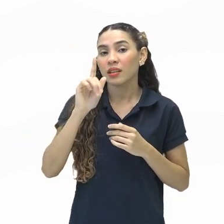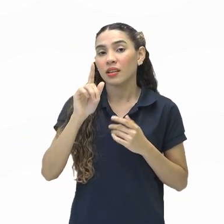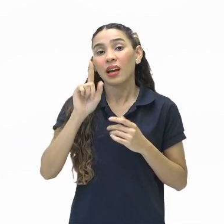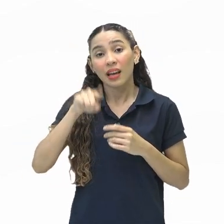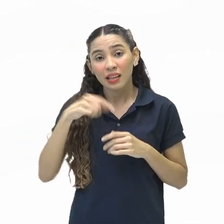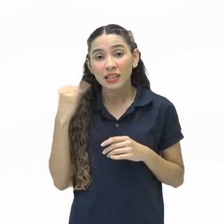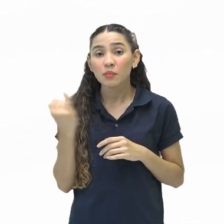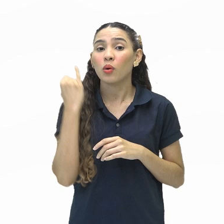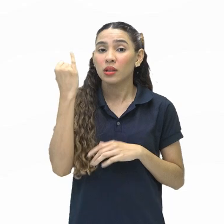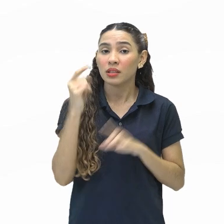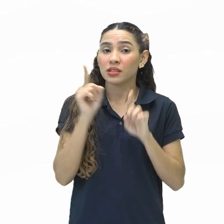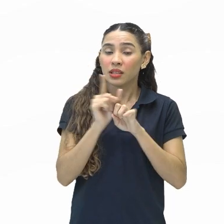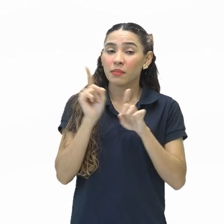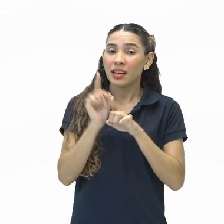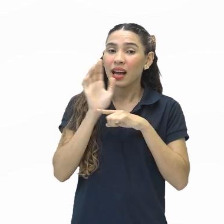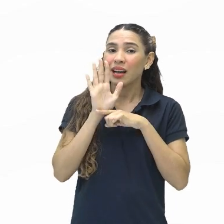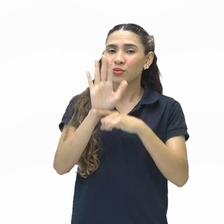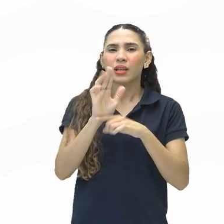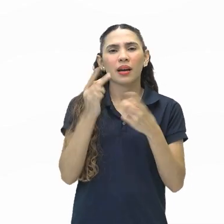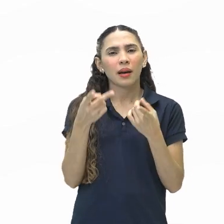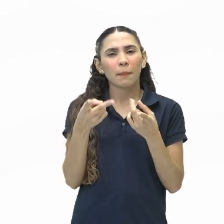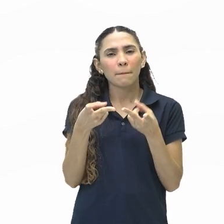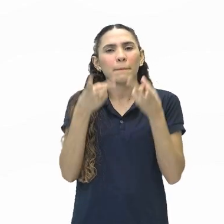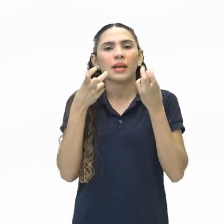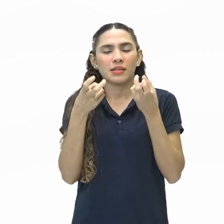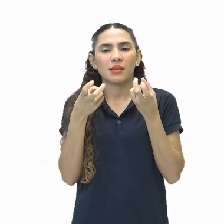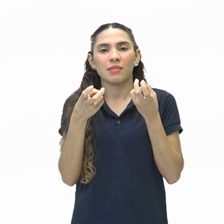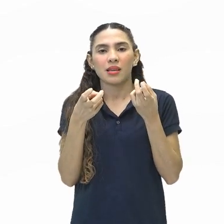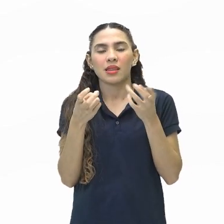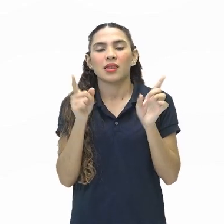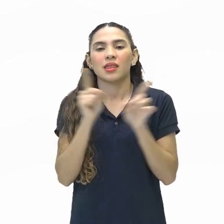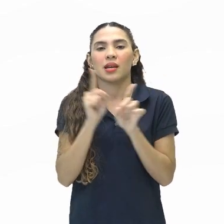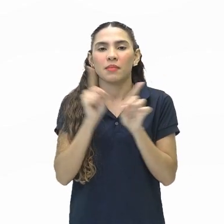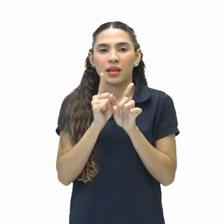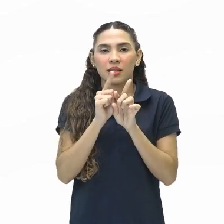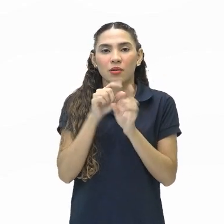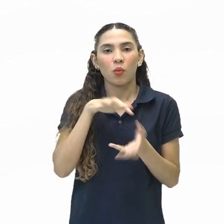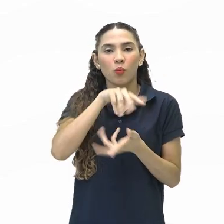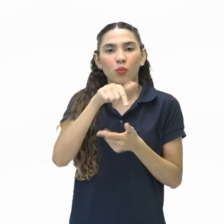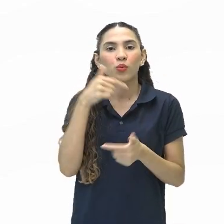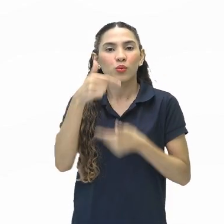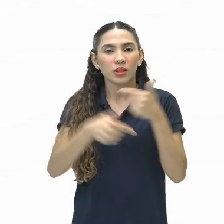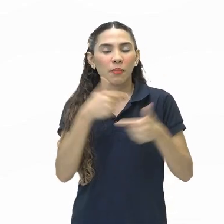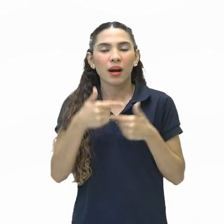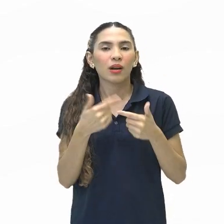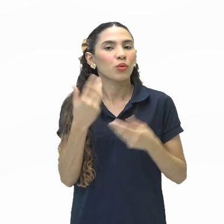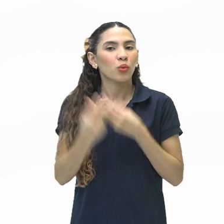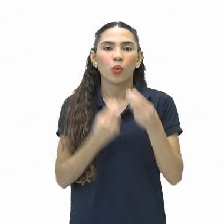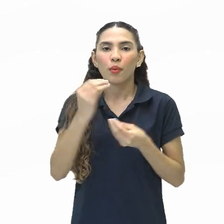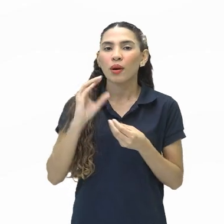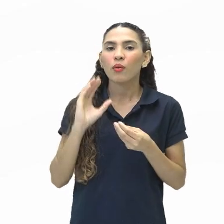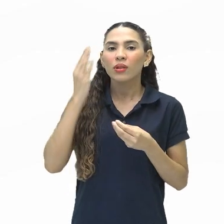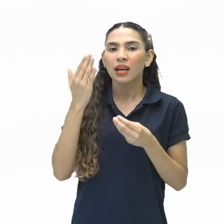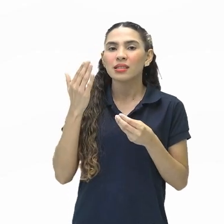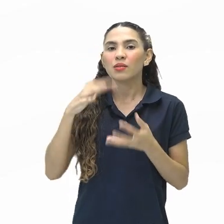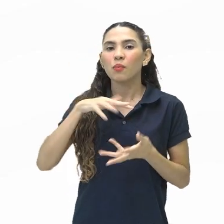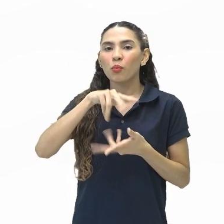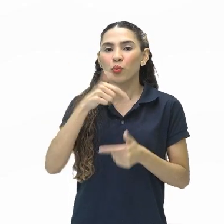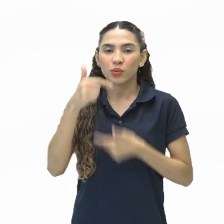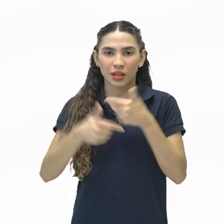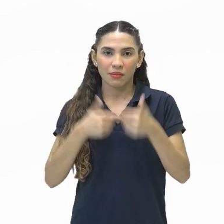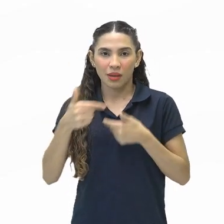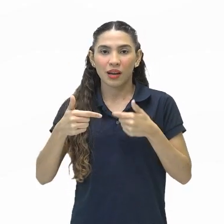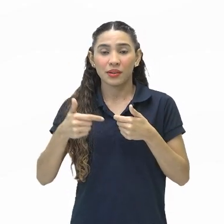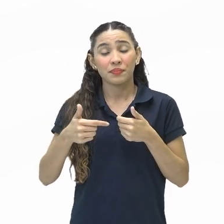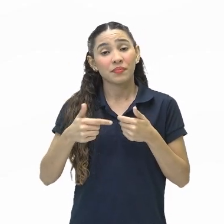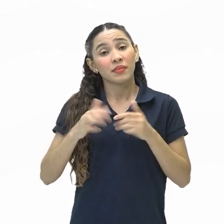é importante para nos ajudar a perceber esse mundo do trabalho, como é que funciona esse mundo do trabalho.